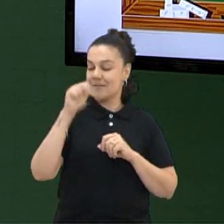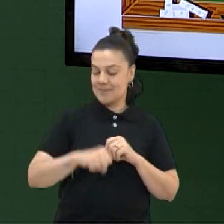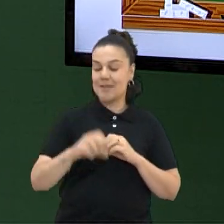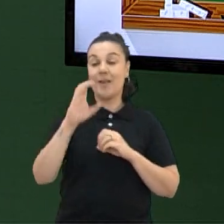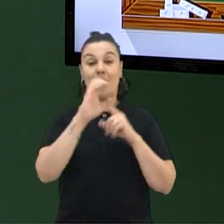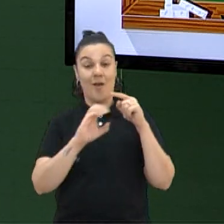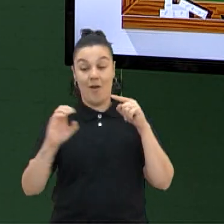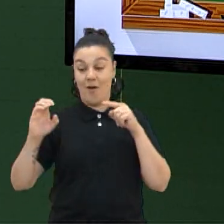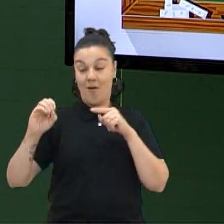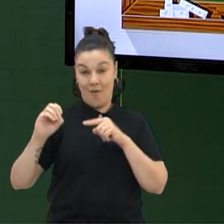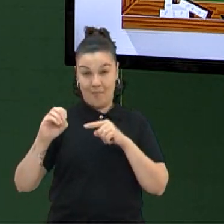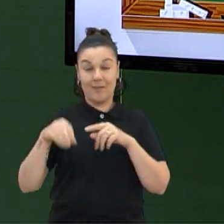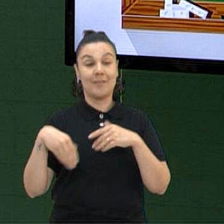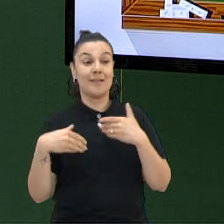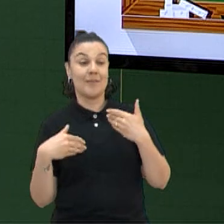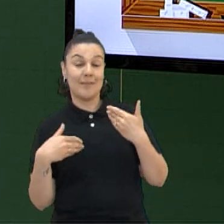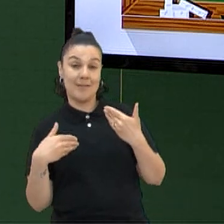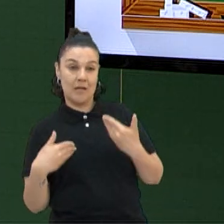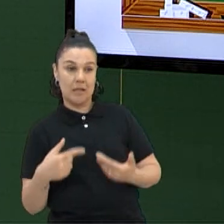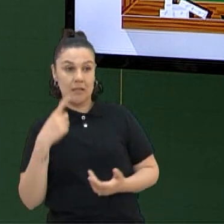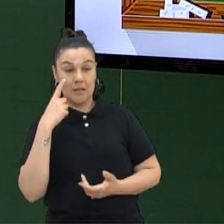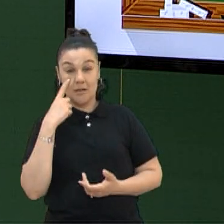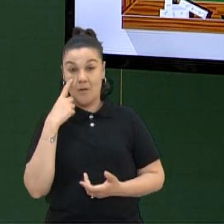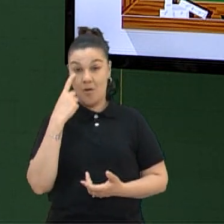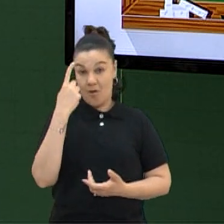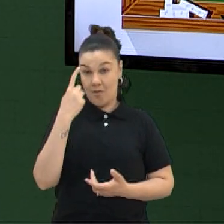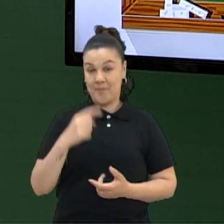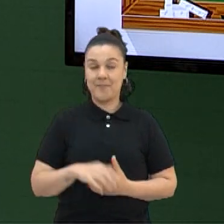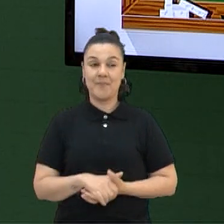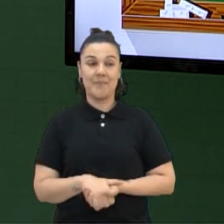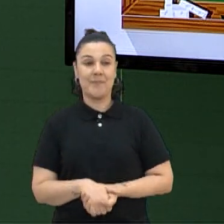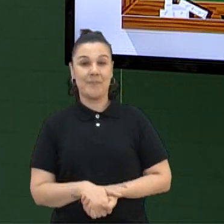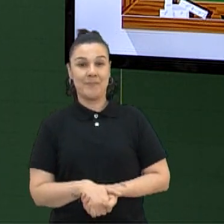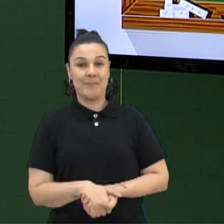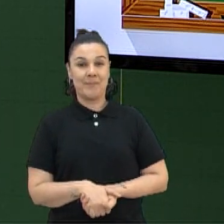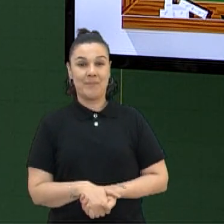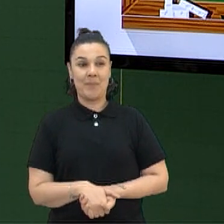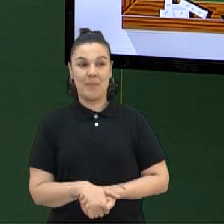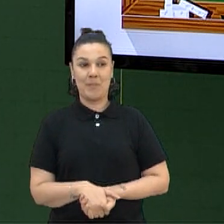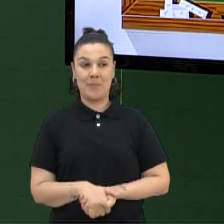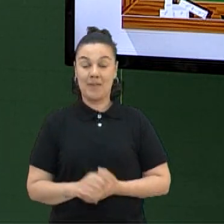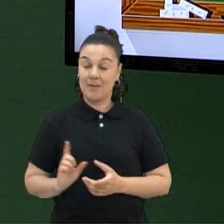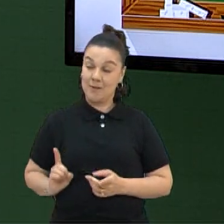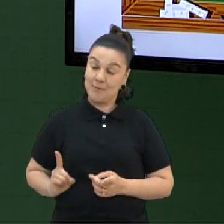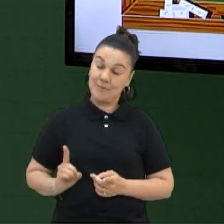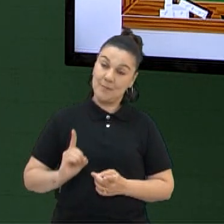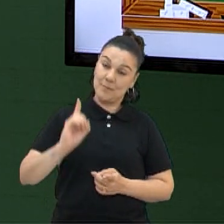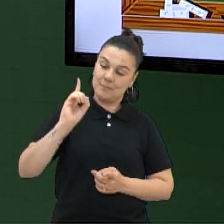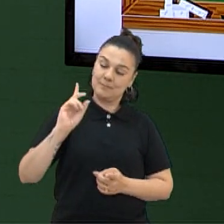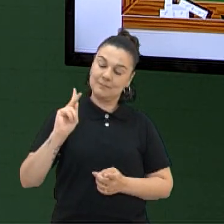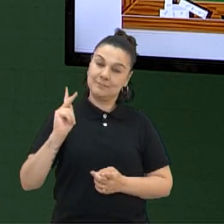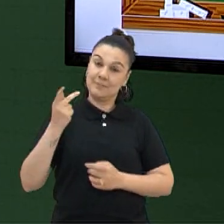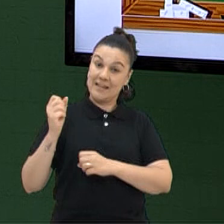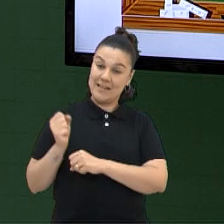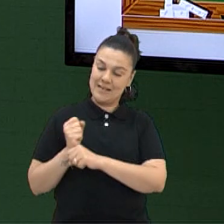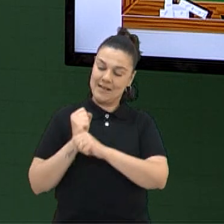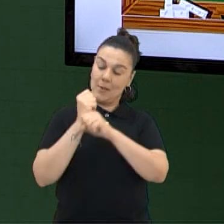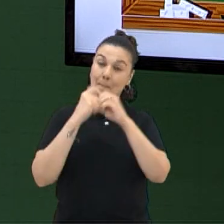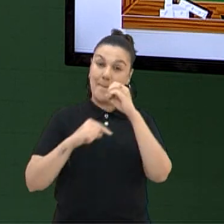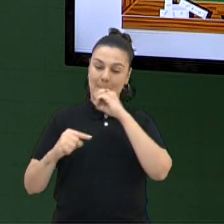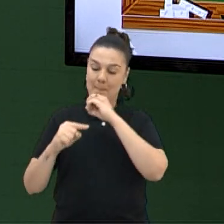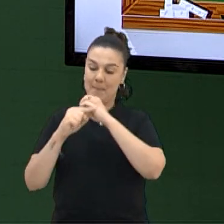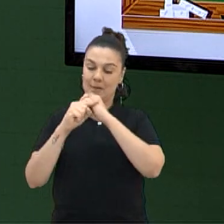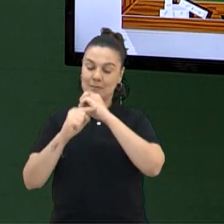Oxigênio, muito bem. Então, nesse caso, olha só, o oxigênio vai atrair os elétrons,